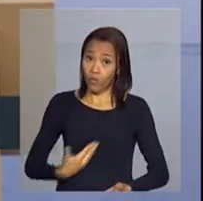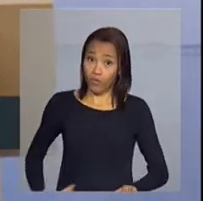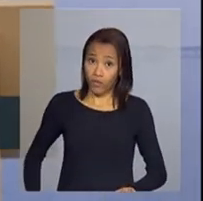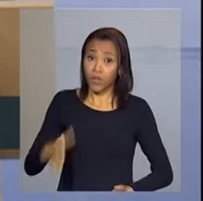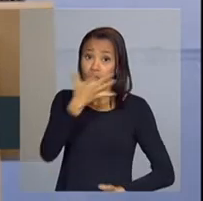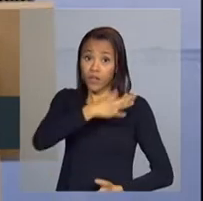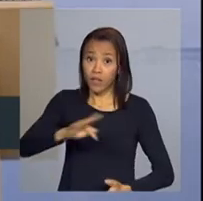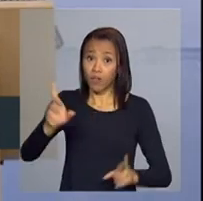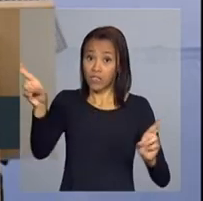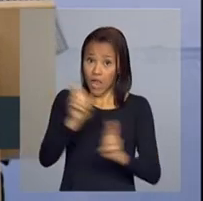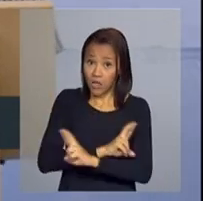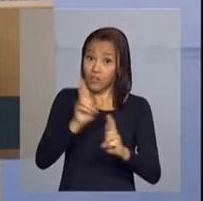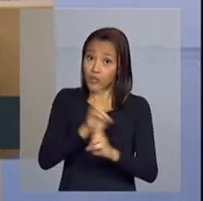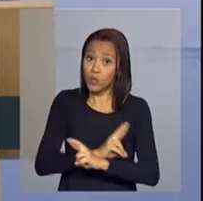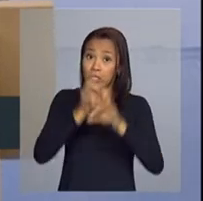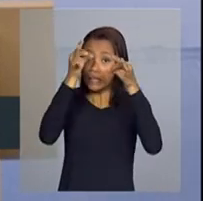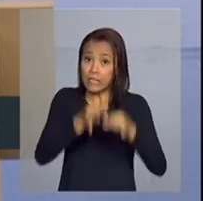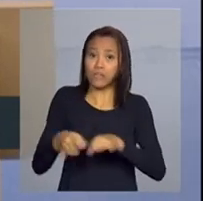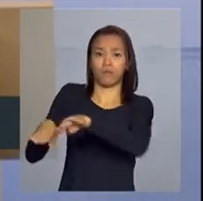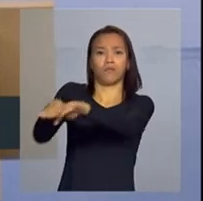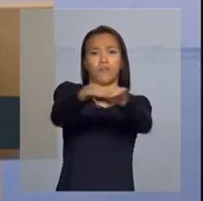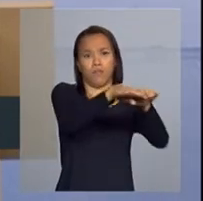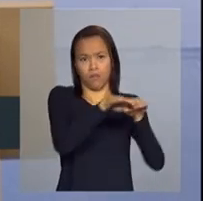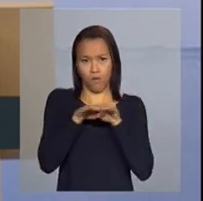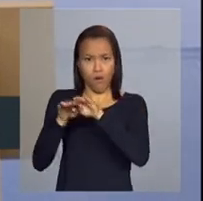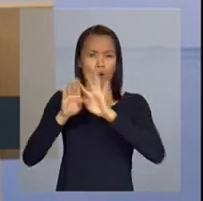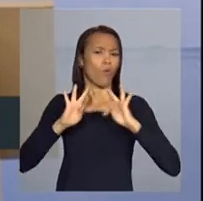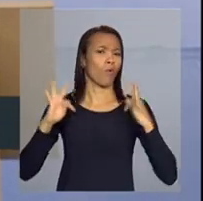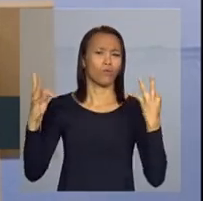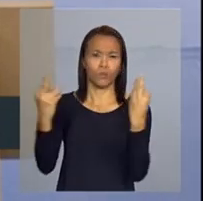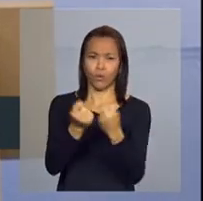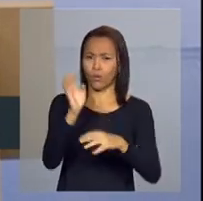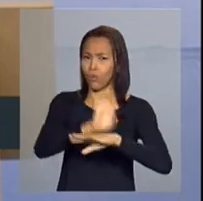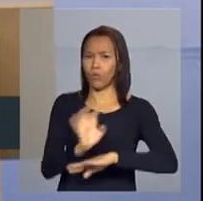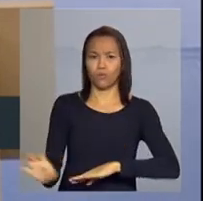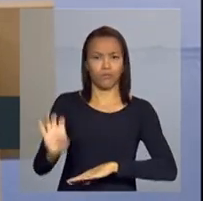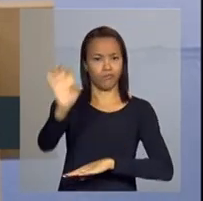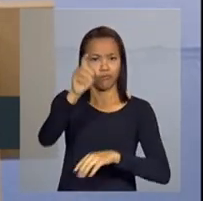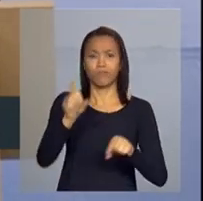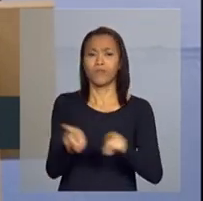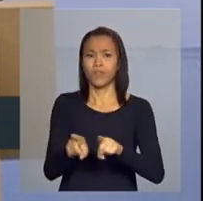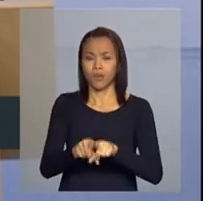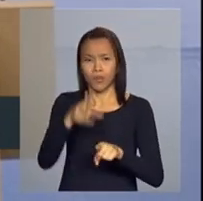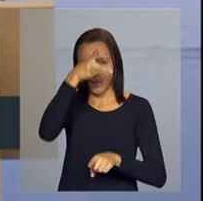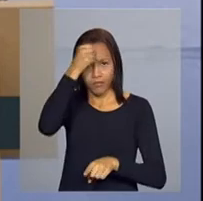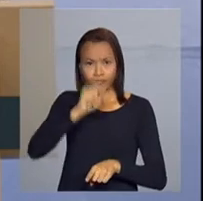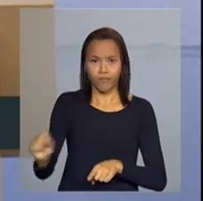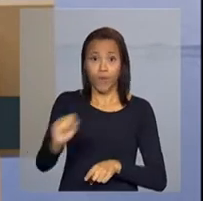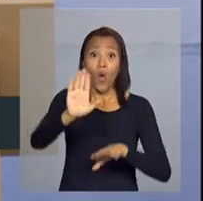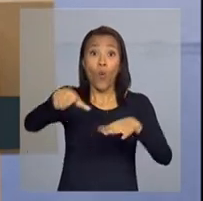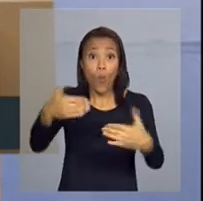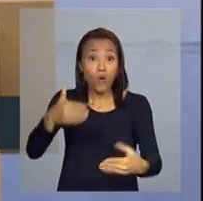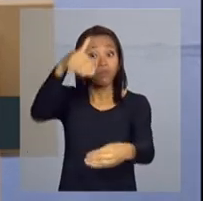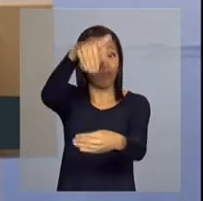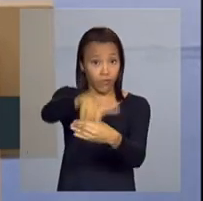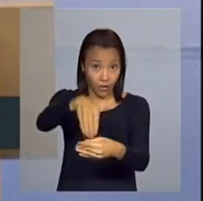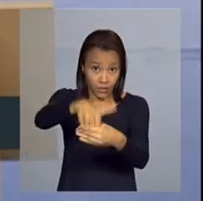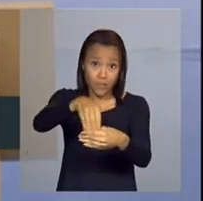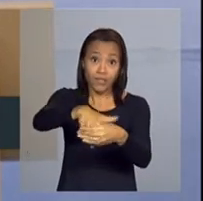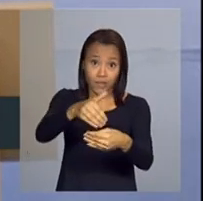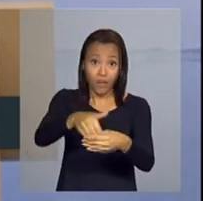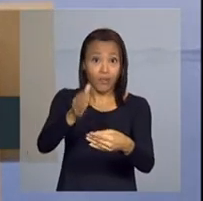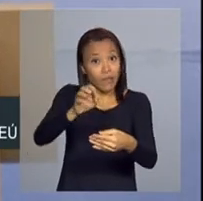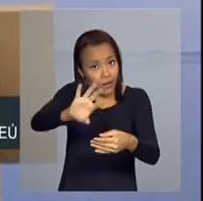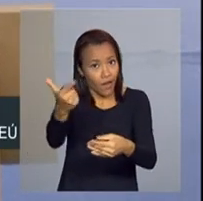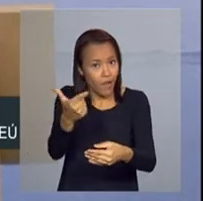forma justa e democrática com todos os entes federados. Quando tem eleição, obviamente que cada um